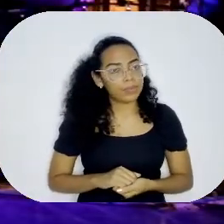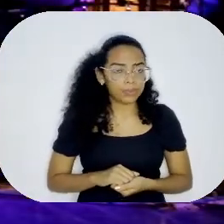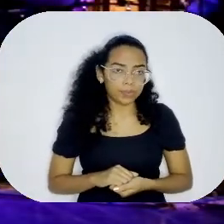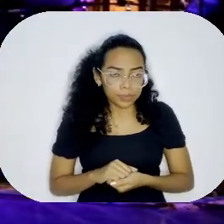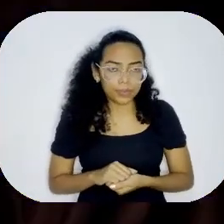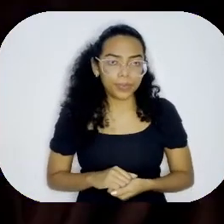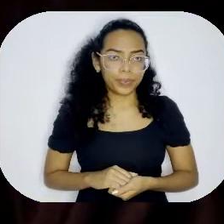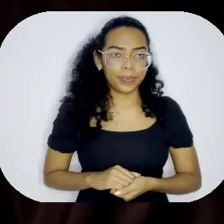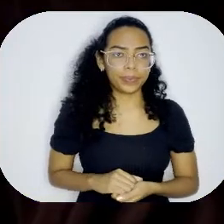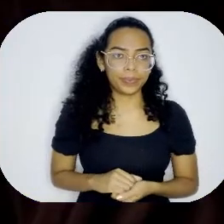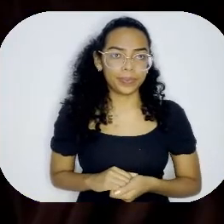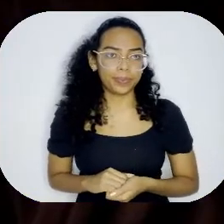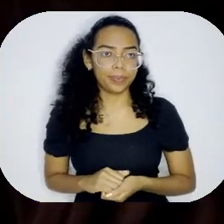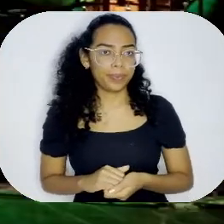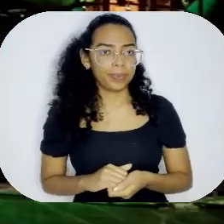conjugais.